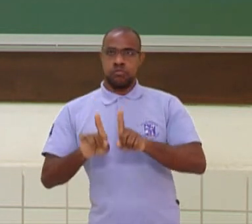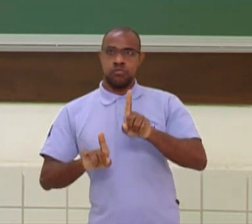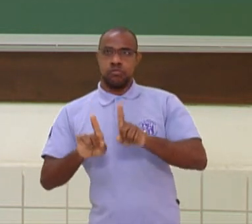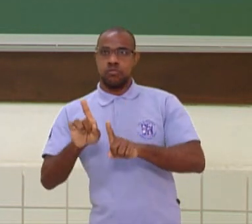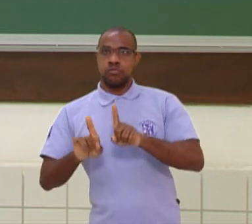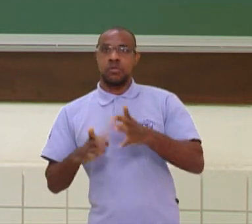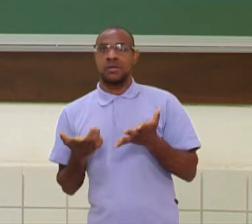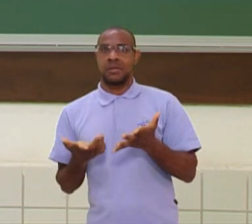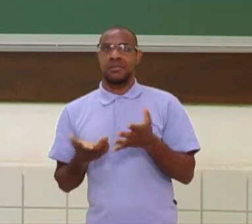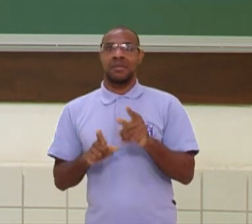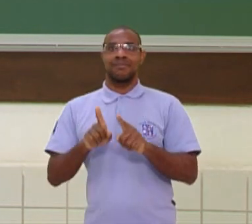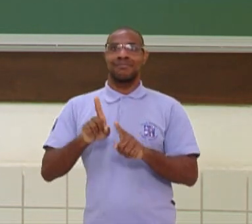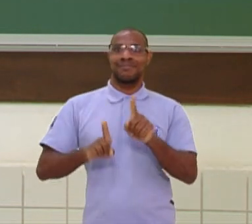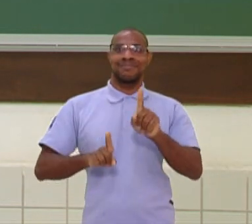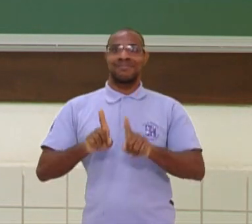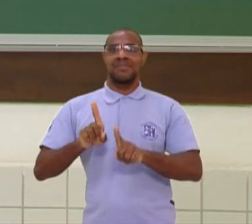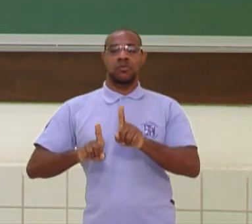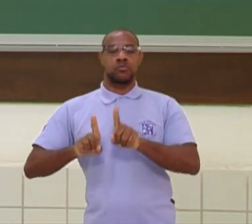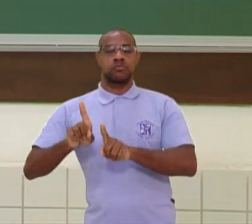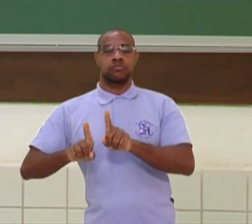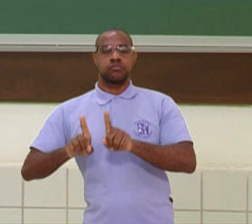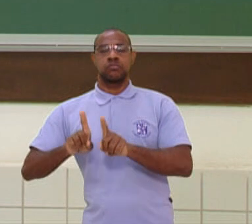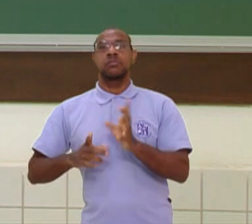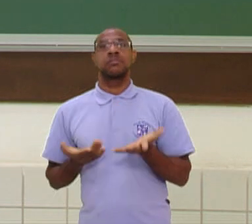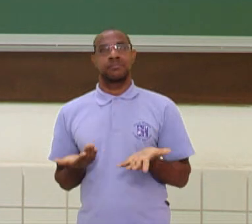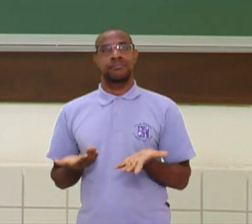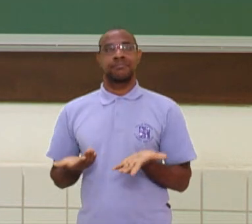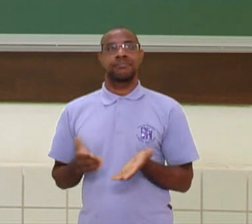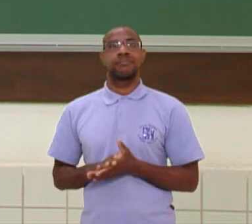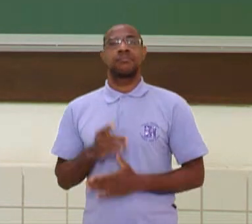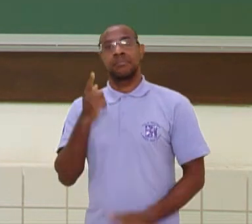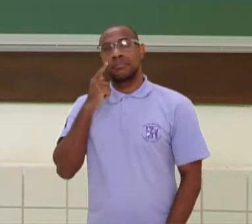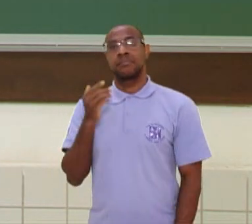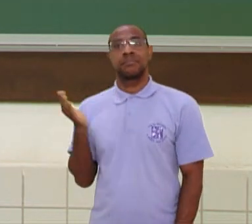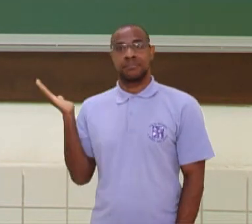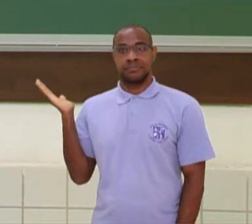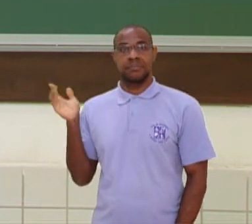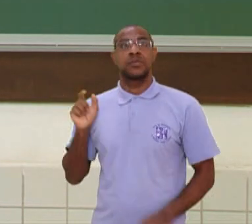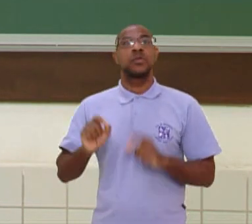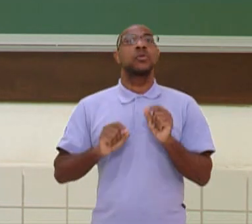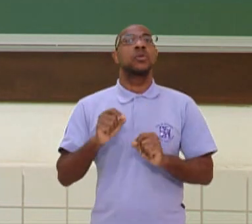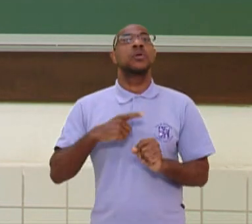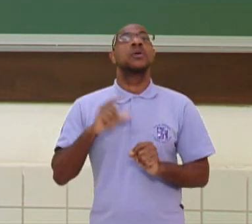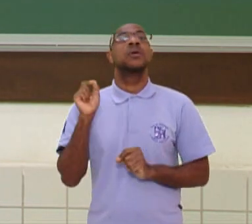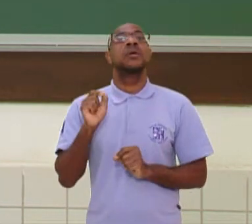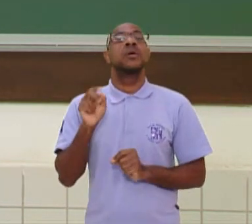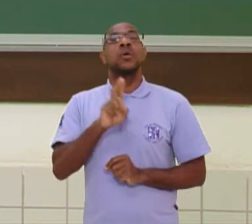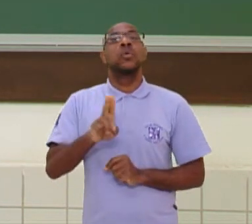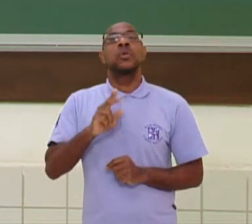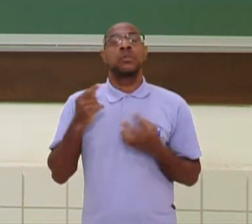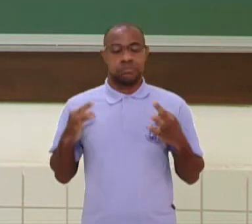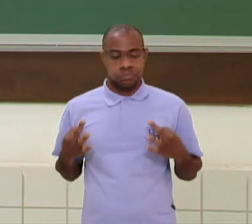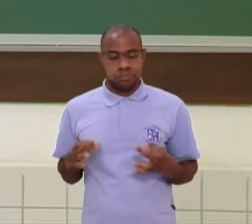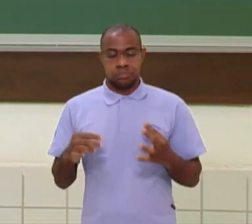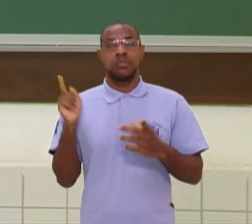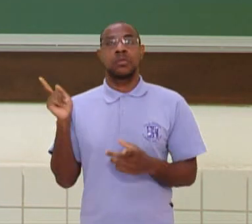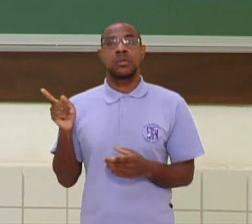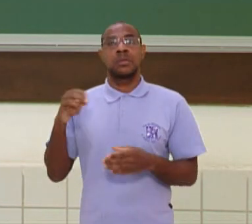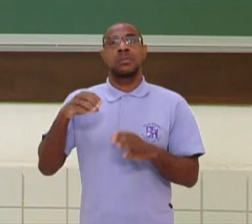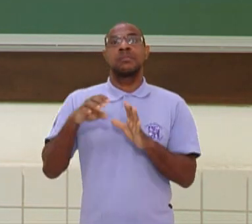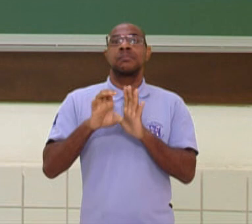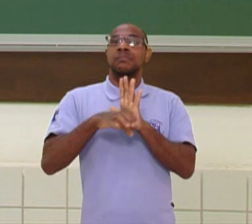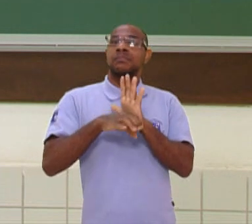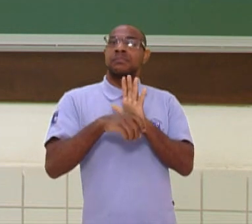olha que bacana. Então é ultra componentes tecnológicos que temos hoje baseado nesse conceito de 2